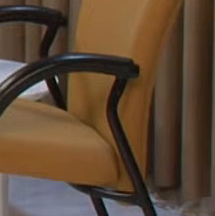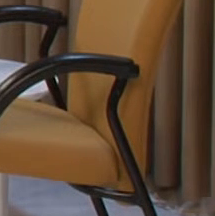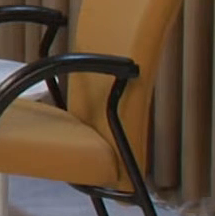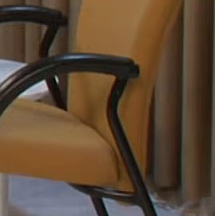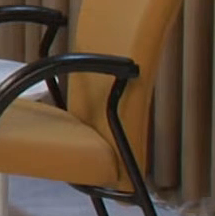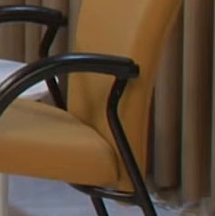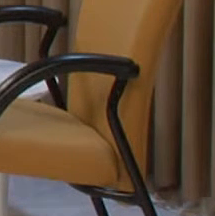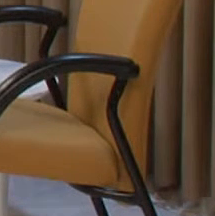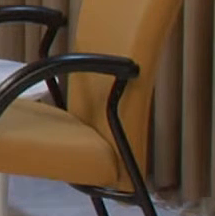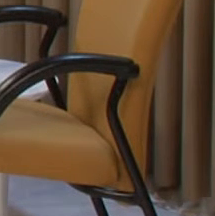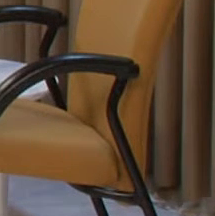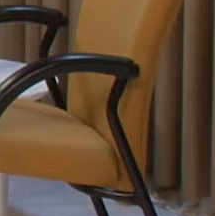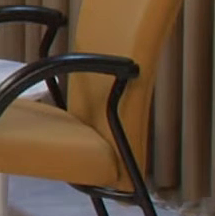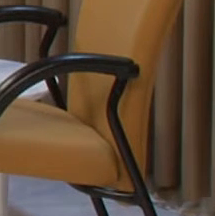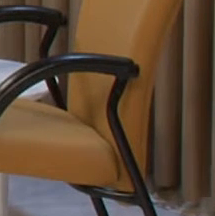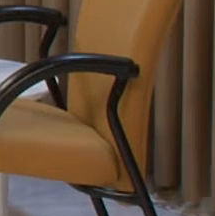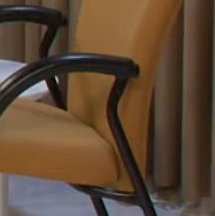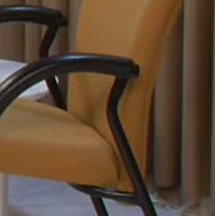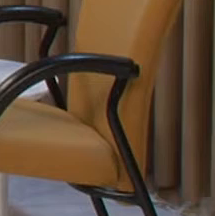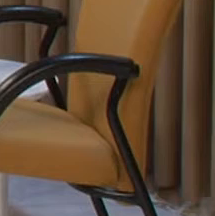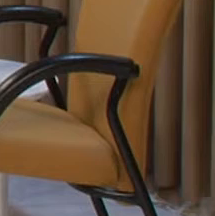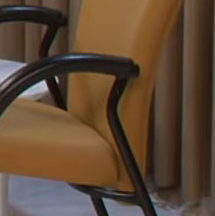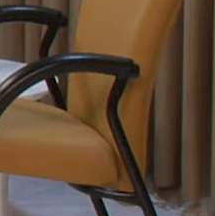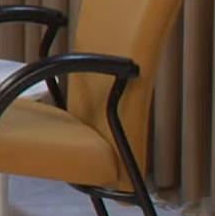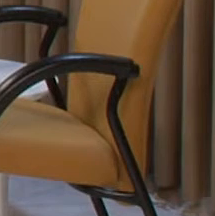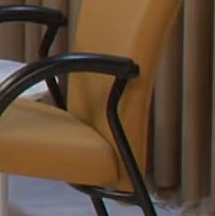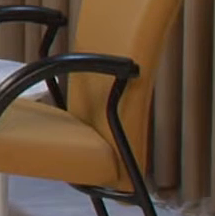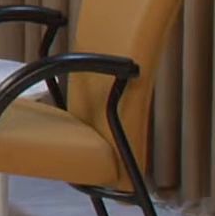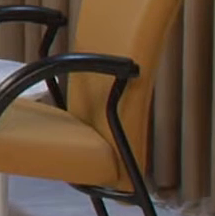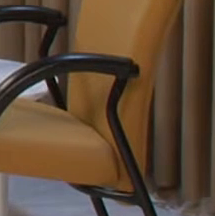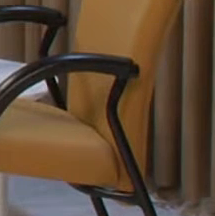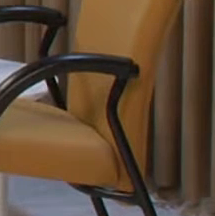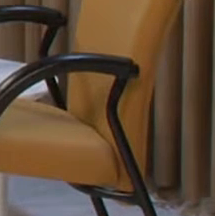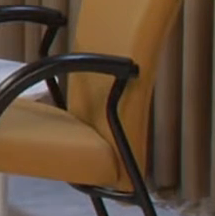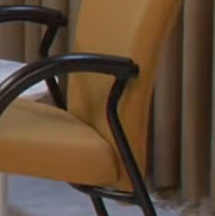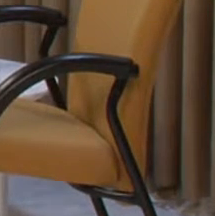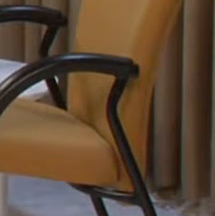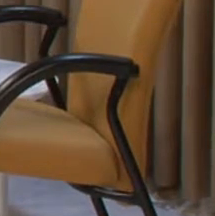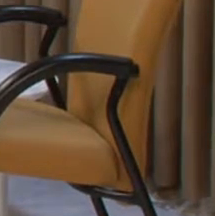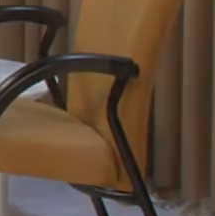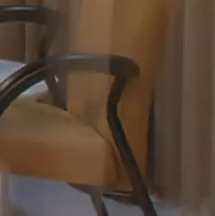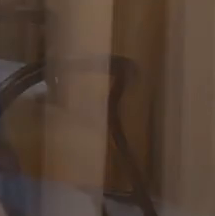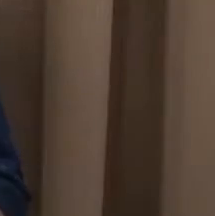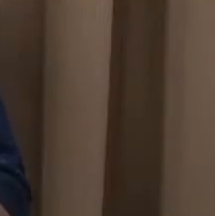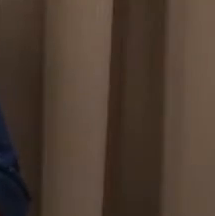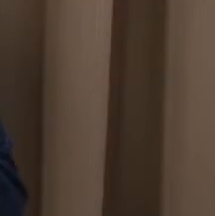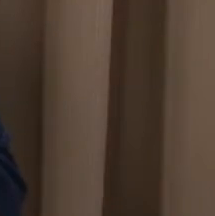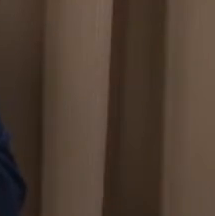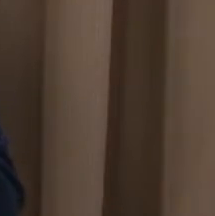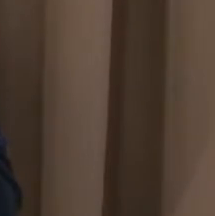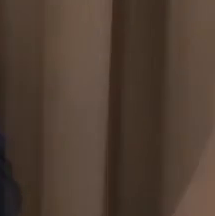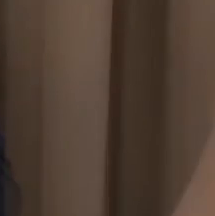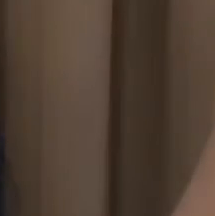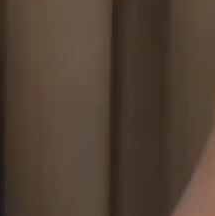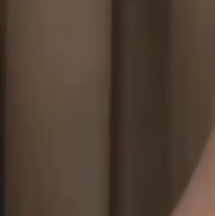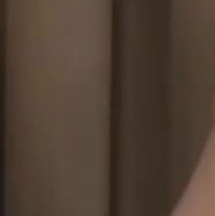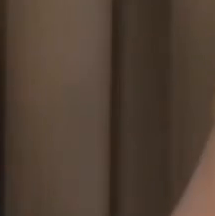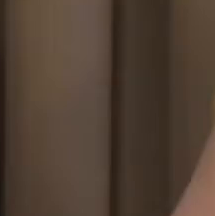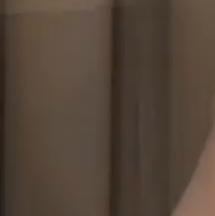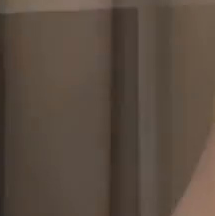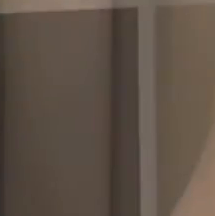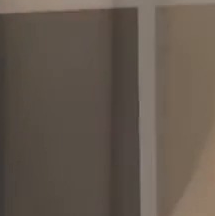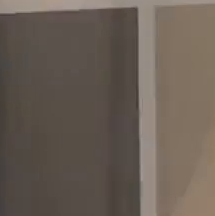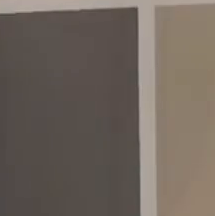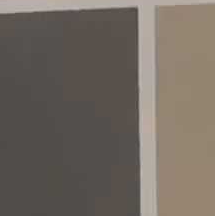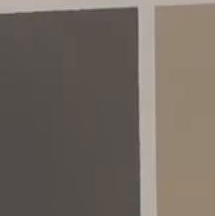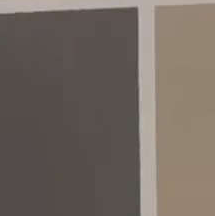leis, principalmente do município de Fortaleza. E recebemos como convidados os autores, que são os vereadores da